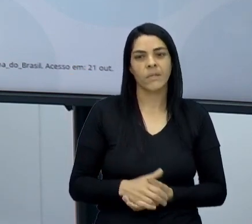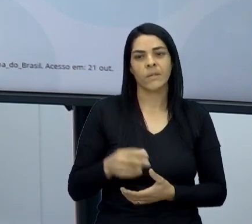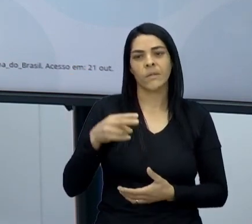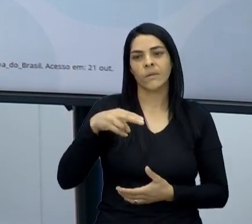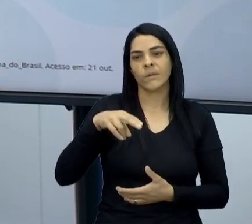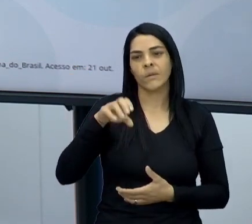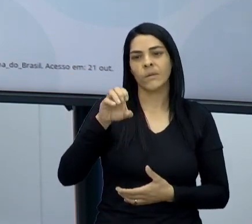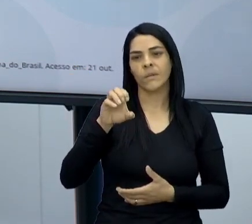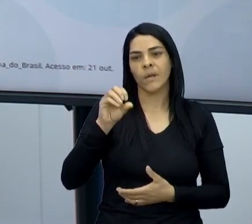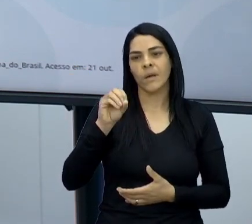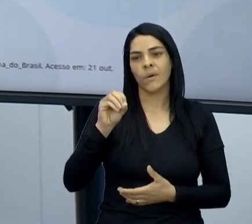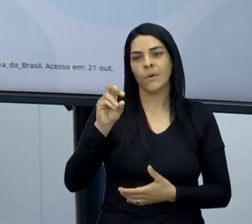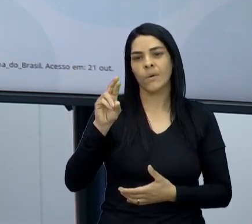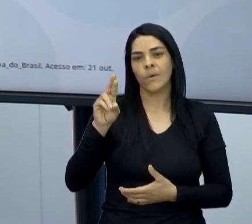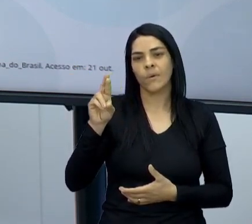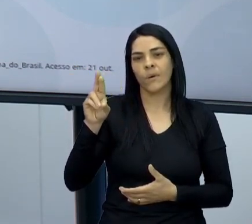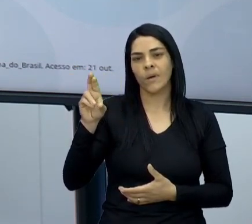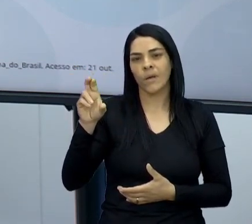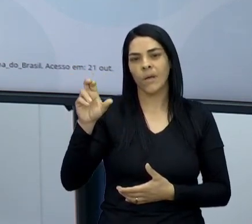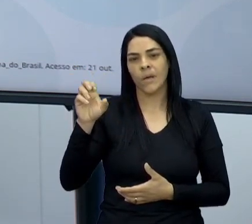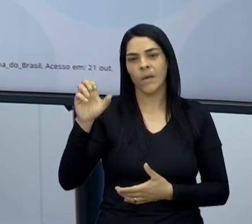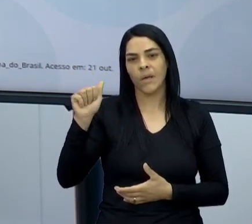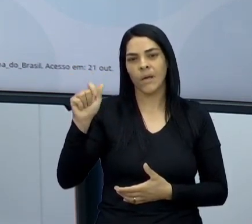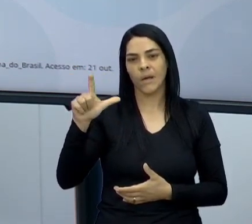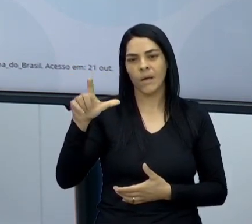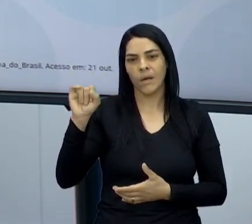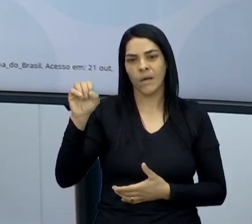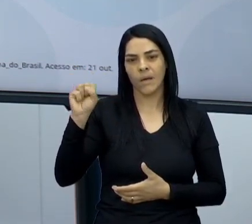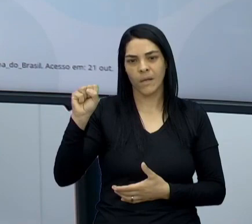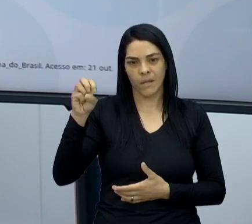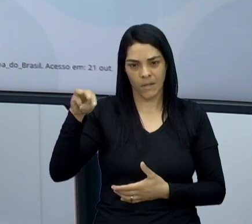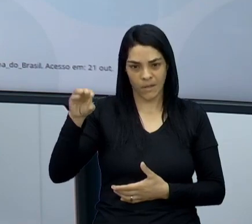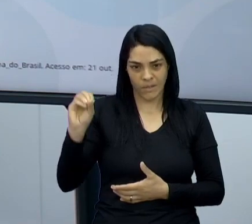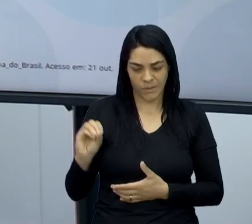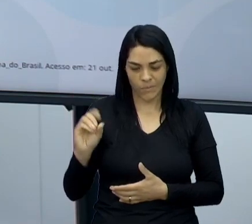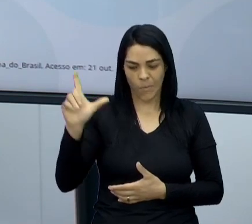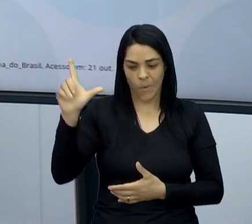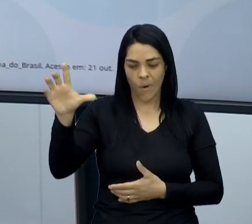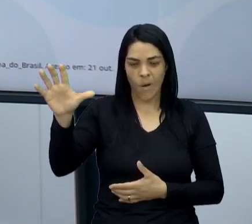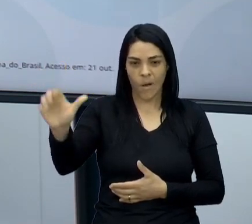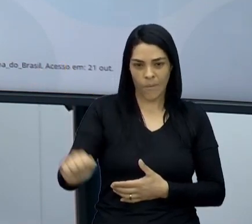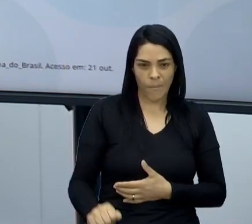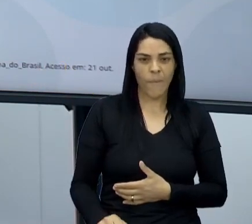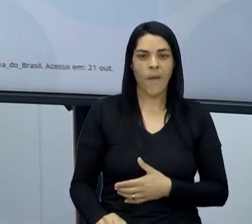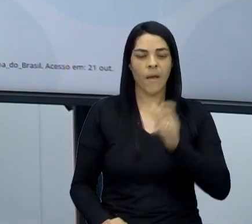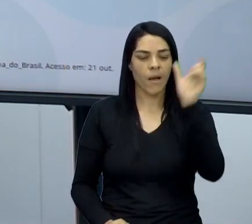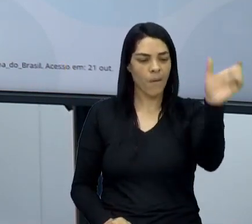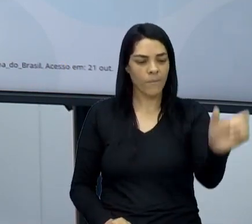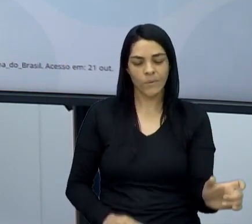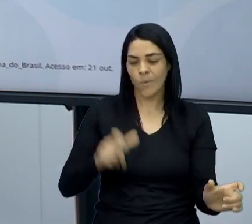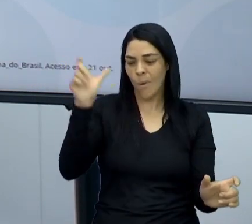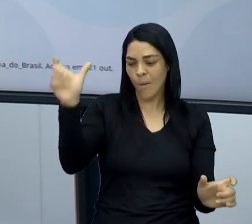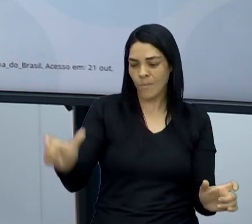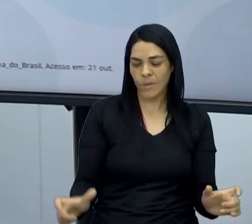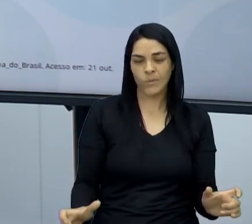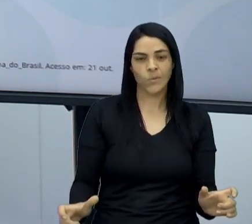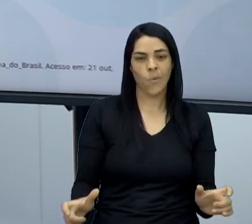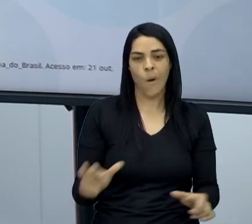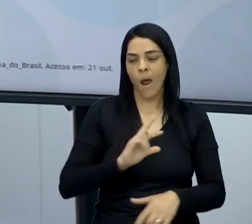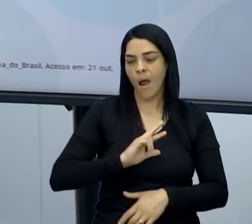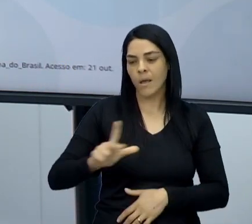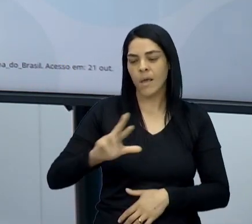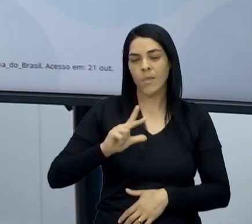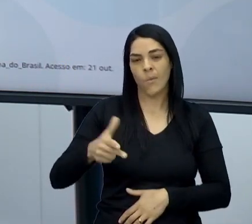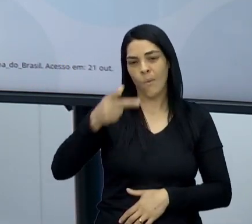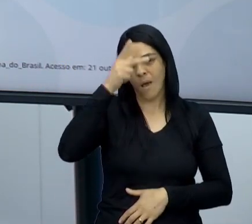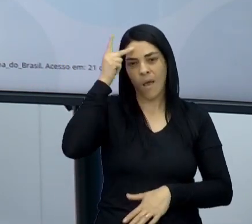Ladrões de Bicicleta. Eles pegam lá um cara que não é ator, uma criança que não é ator, com as roupas delas, talvez delas mesmas, falando a linguagem